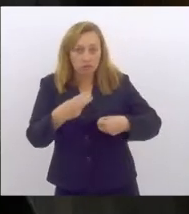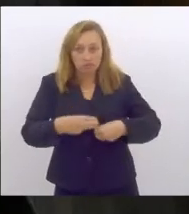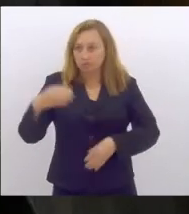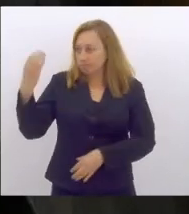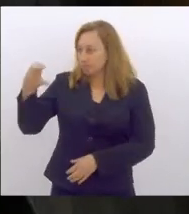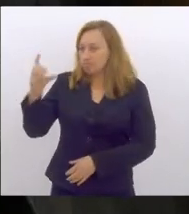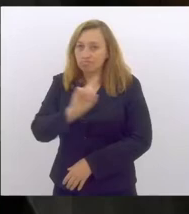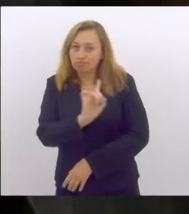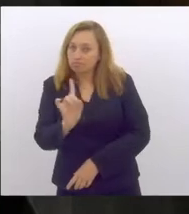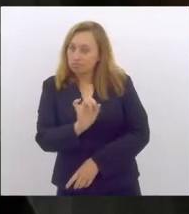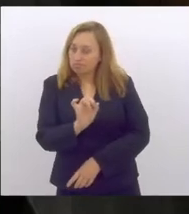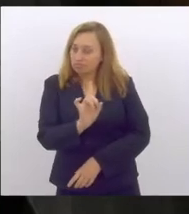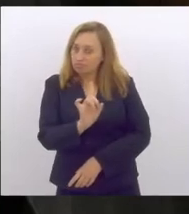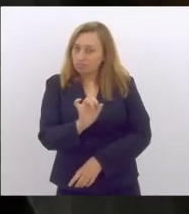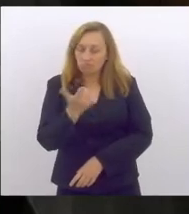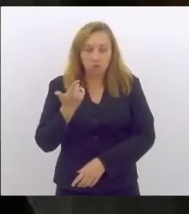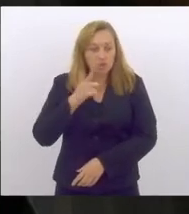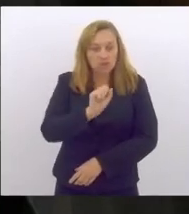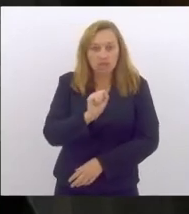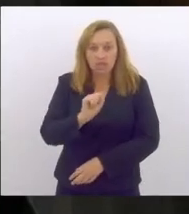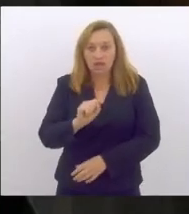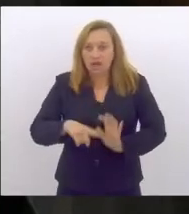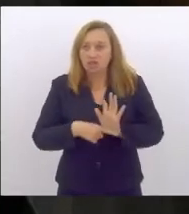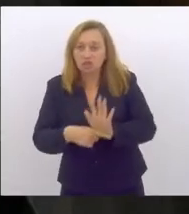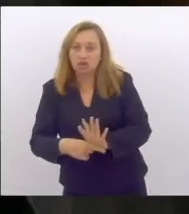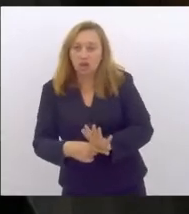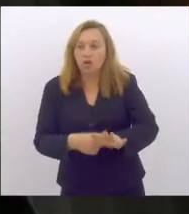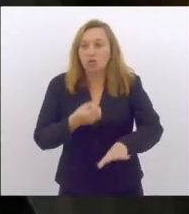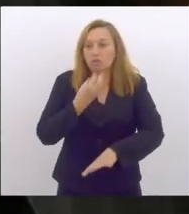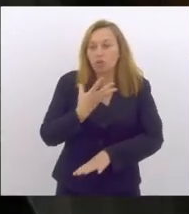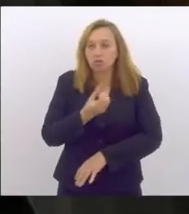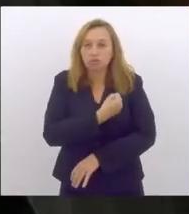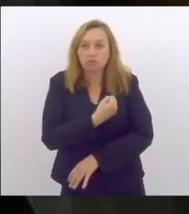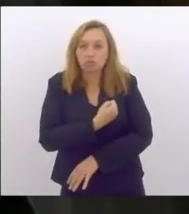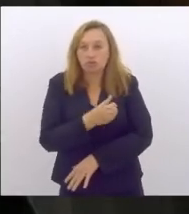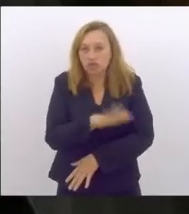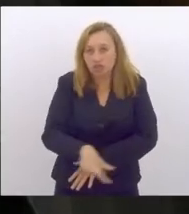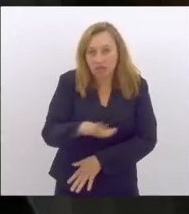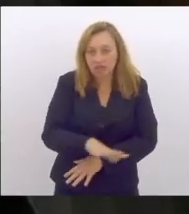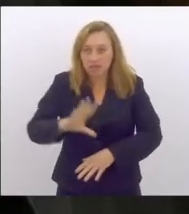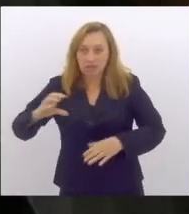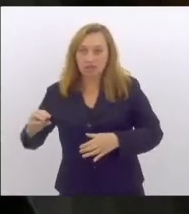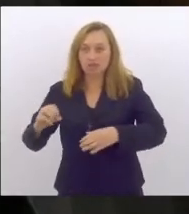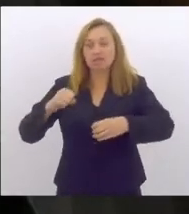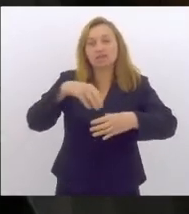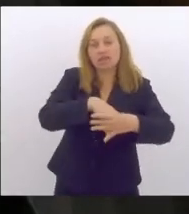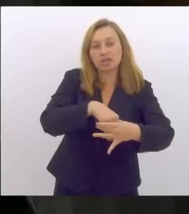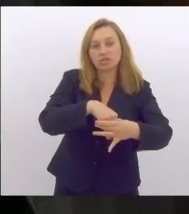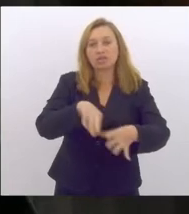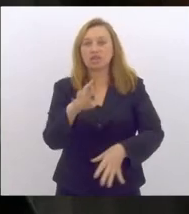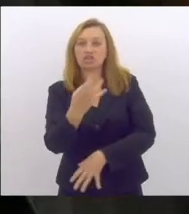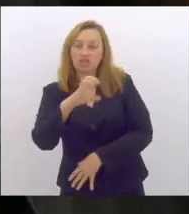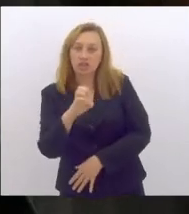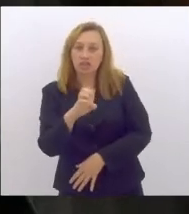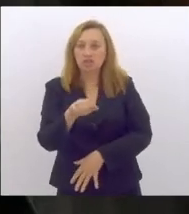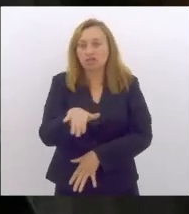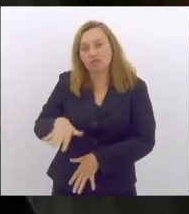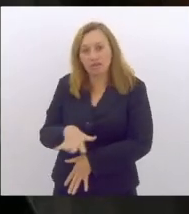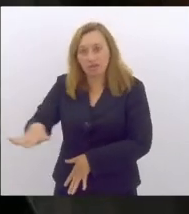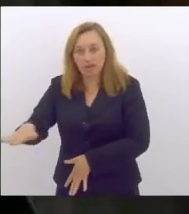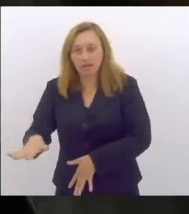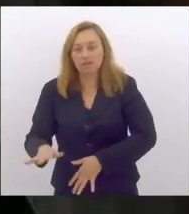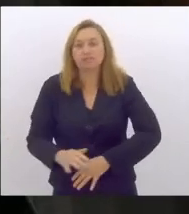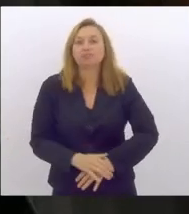não atenderia boa parte dessas crianças atendidas por essas creches conveniadas sobretudo nos territórios de favela em alguns deles